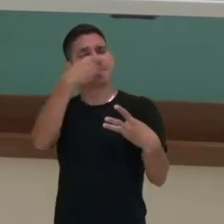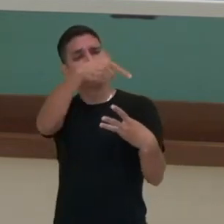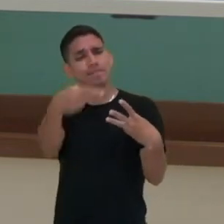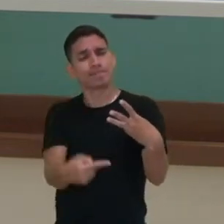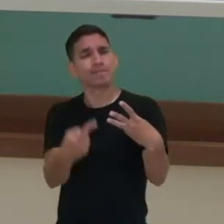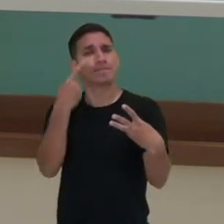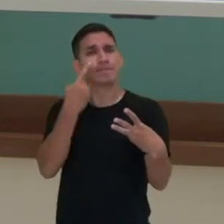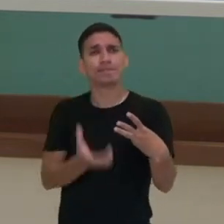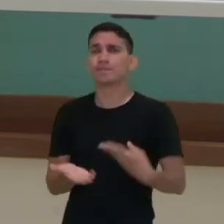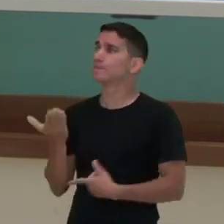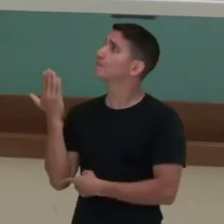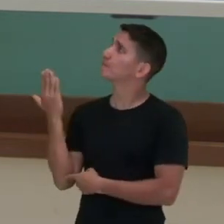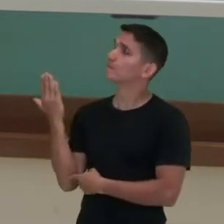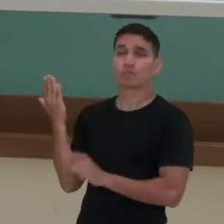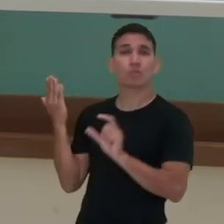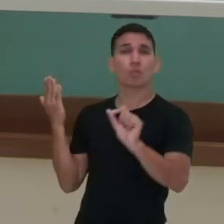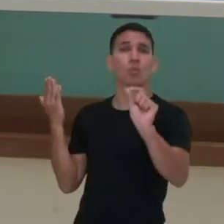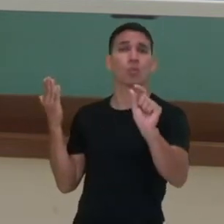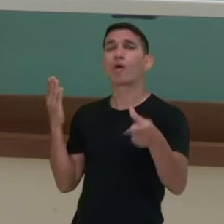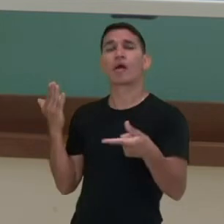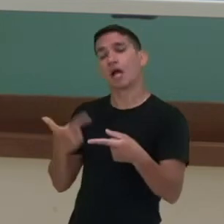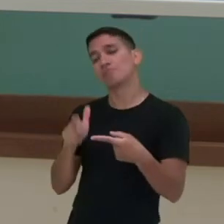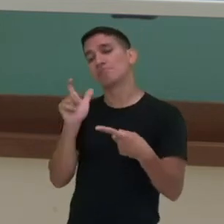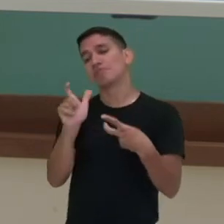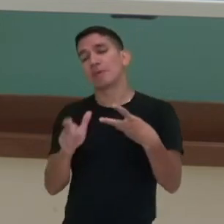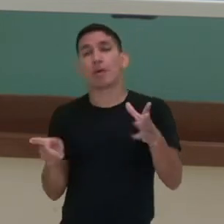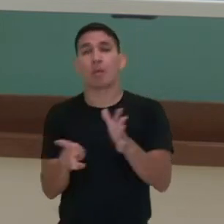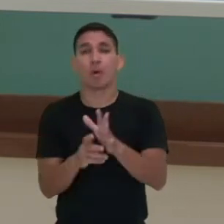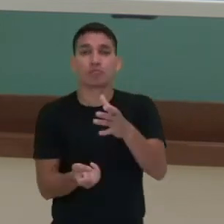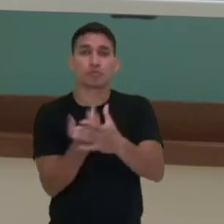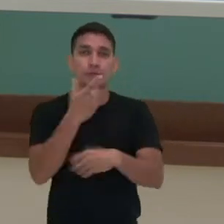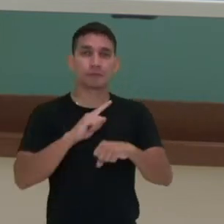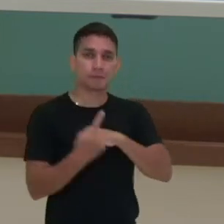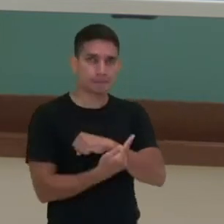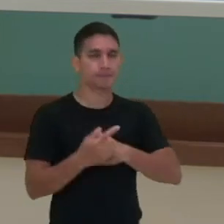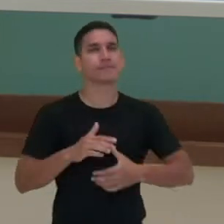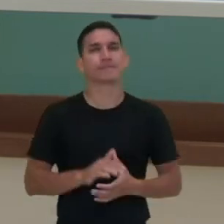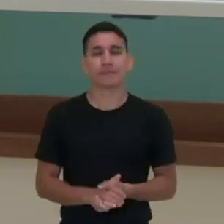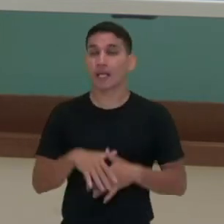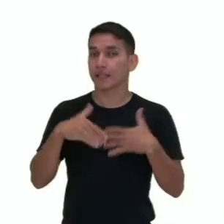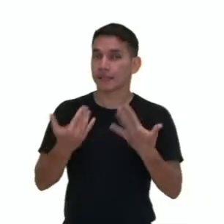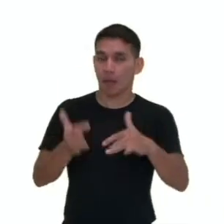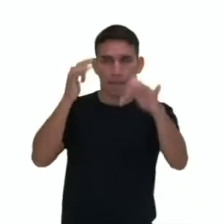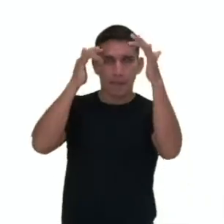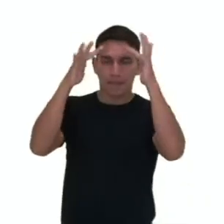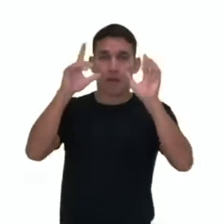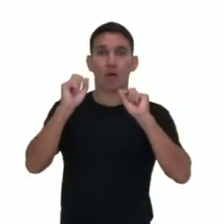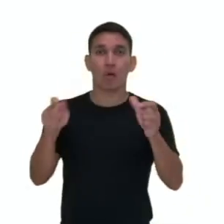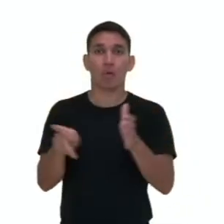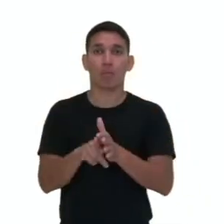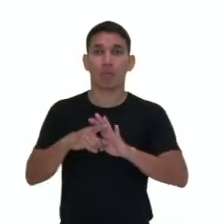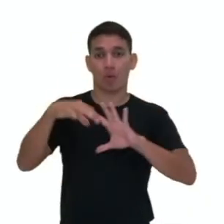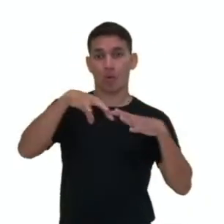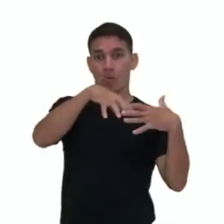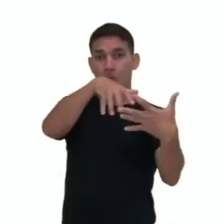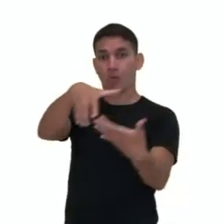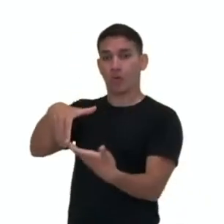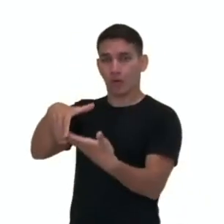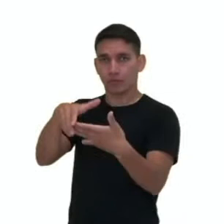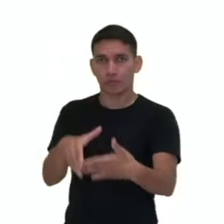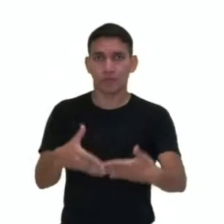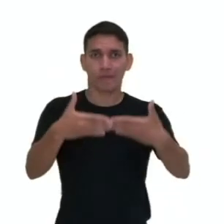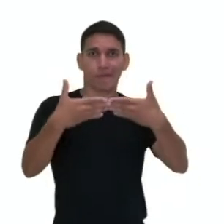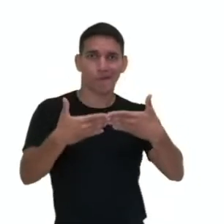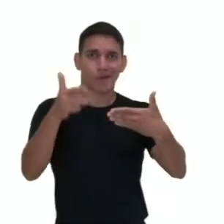dessas palavrinhas, cada uma dessas formações da geografia da Terra? Então pensamos no mapa mundi que divide